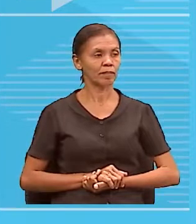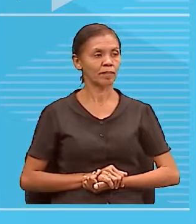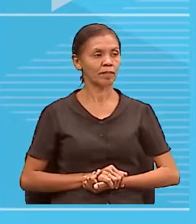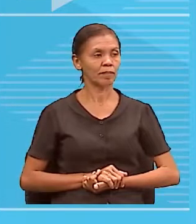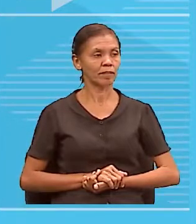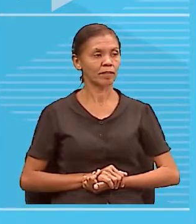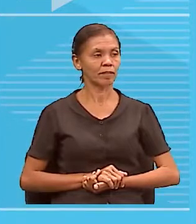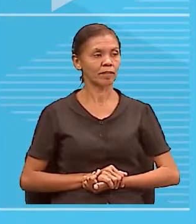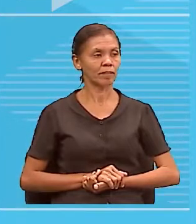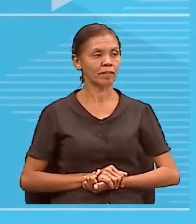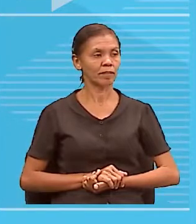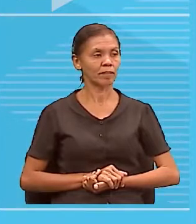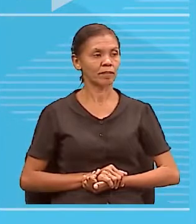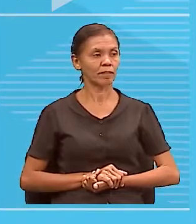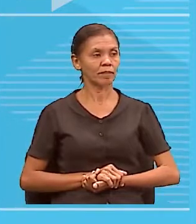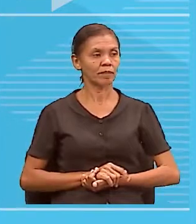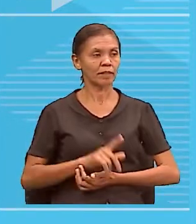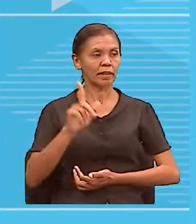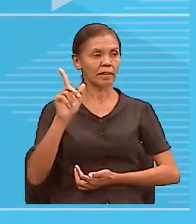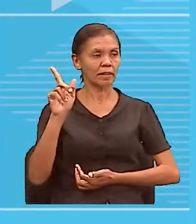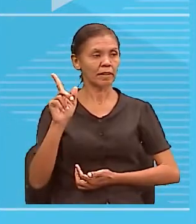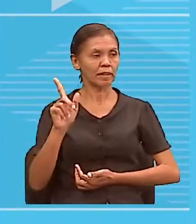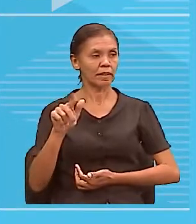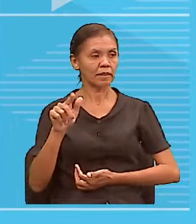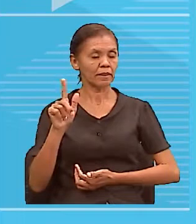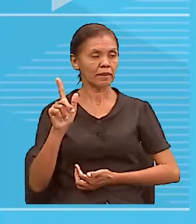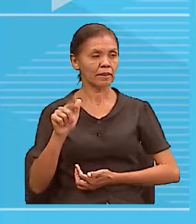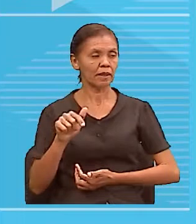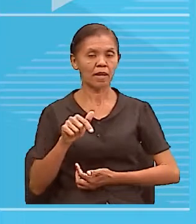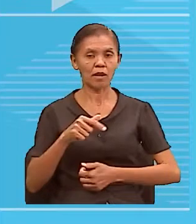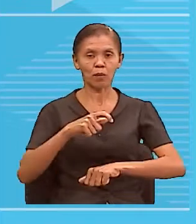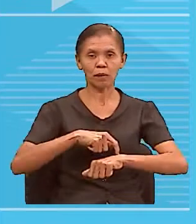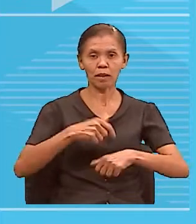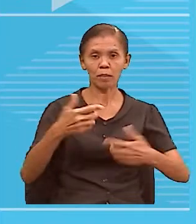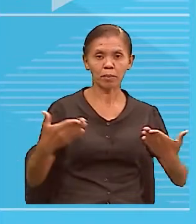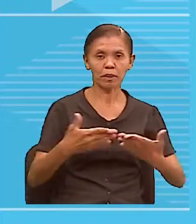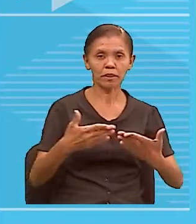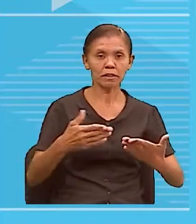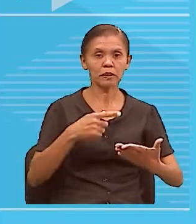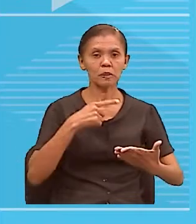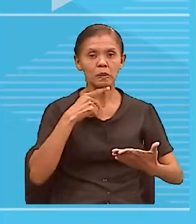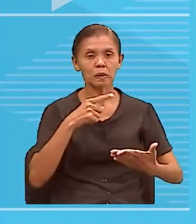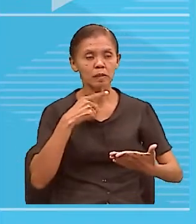subjuntivo ó e aqui deriva do indicativo